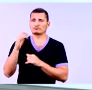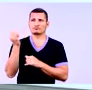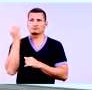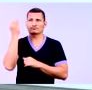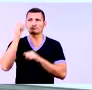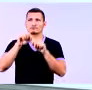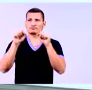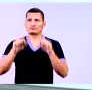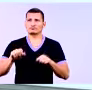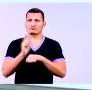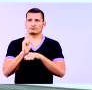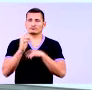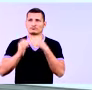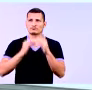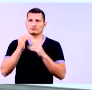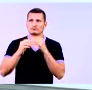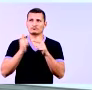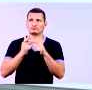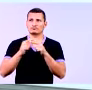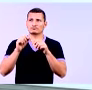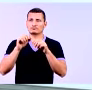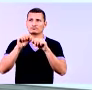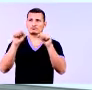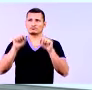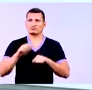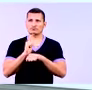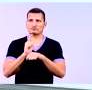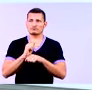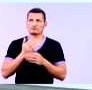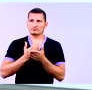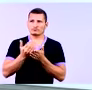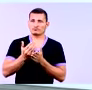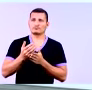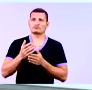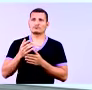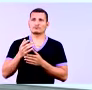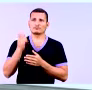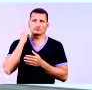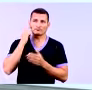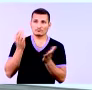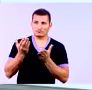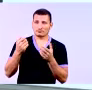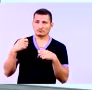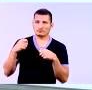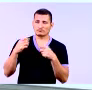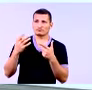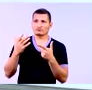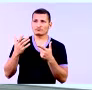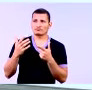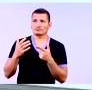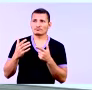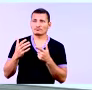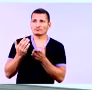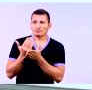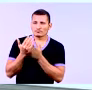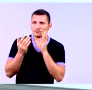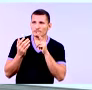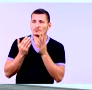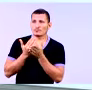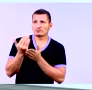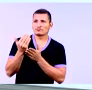de banco de dados, porque o sistema gerenciador começa a pensar da seguinte maneira: olha, a partir de agora eu tenho que ficar atento, porque começou a transação